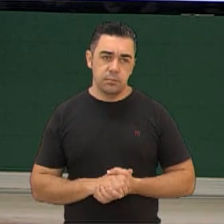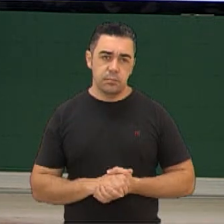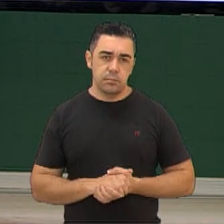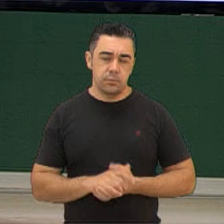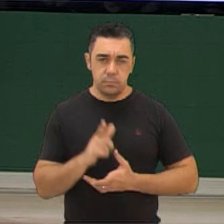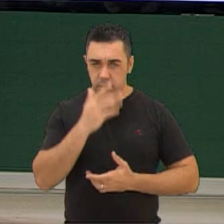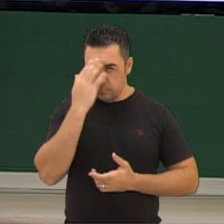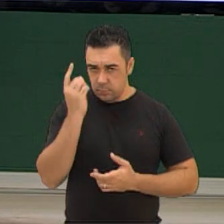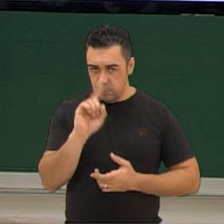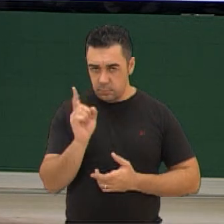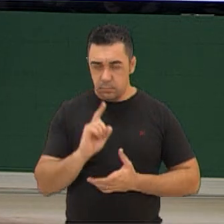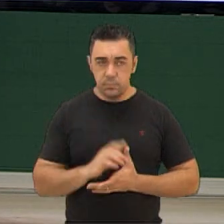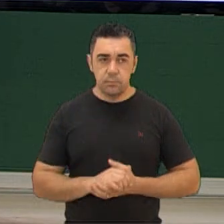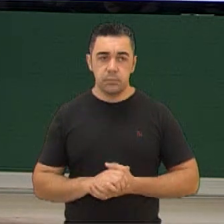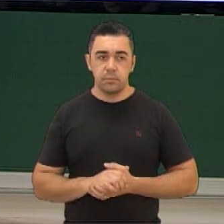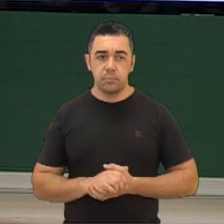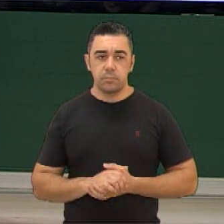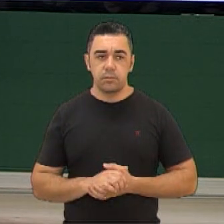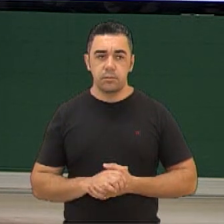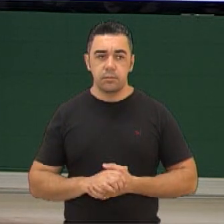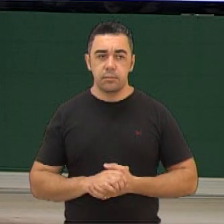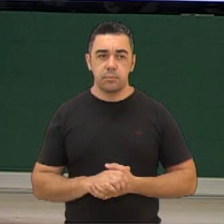Não esqueçam isso.